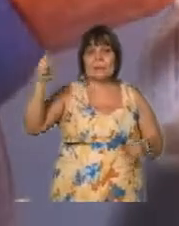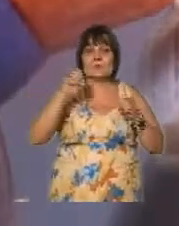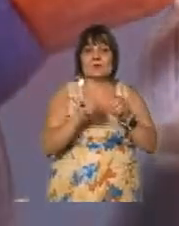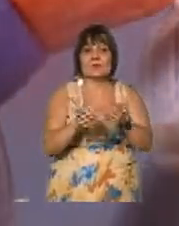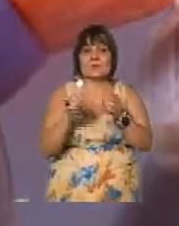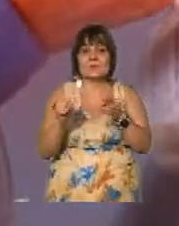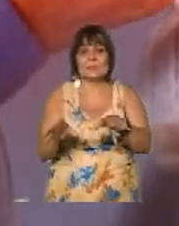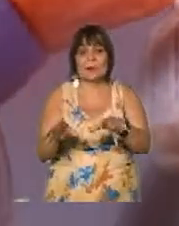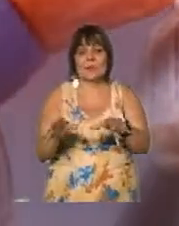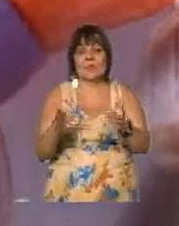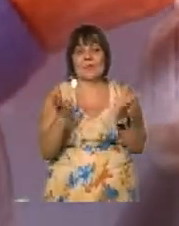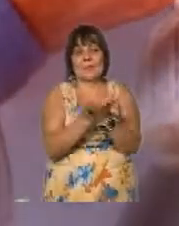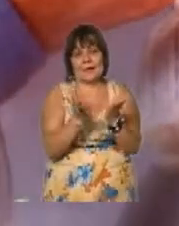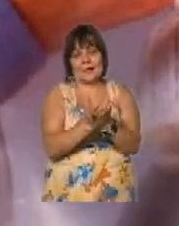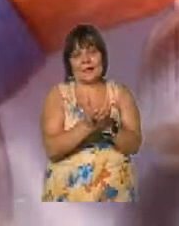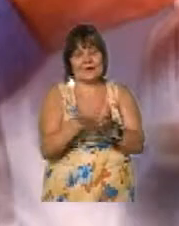da reconciliação.